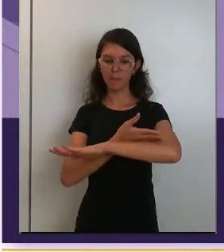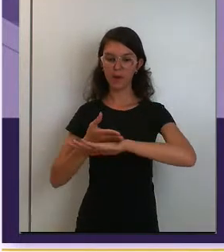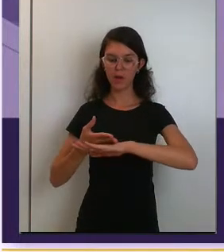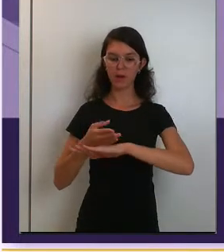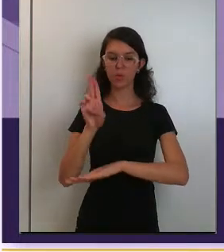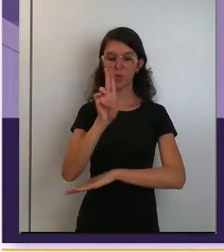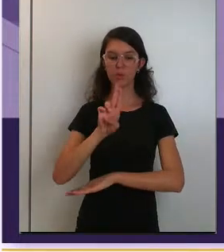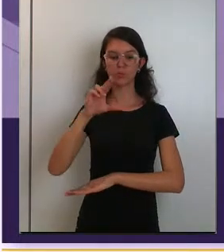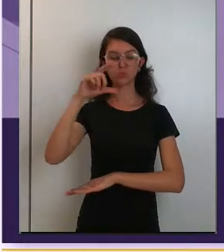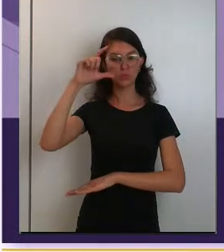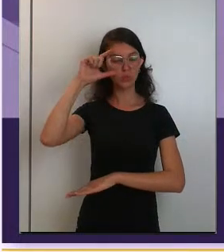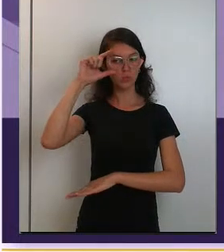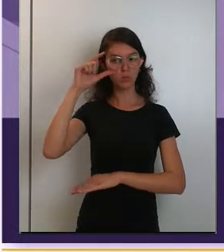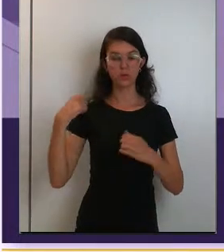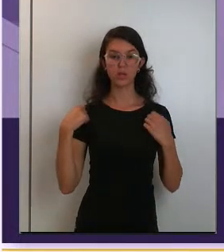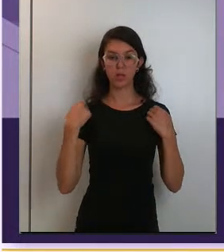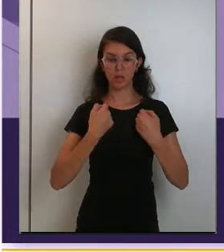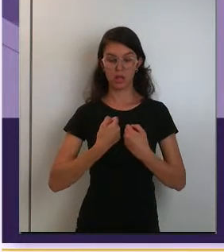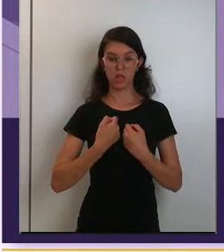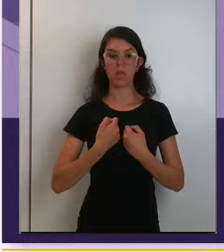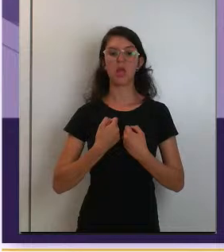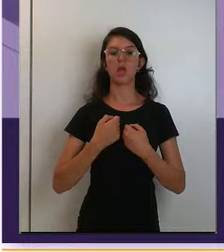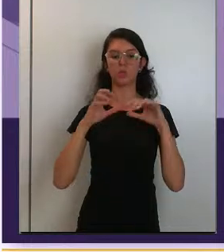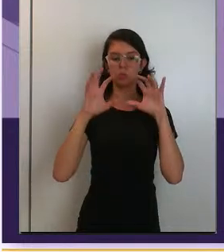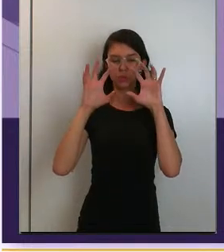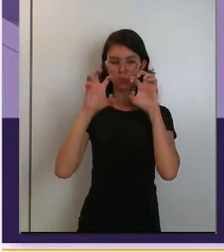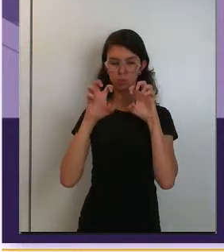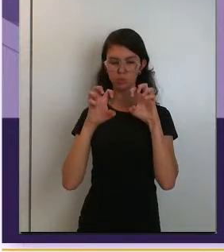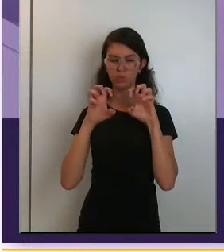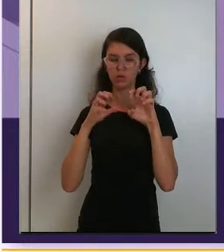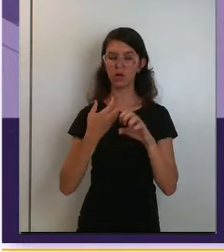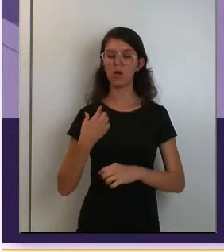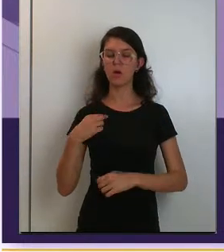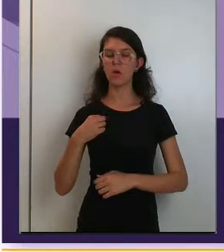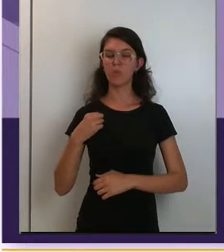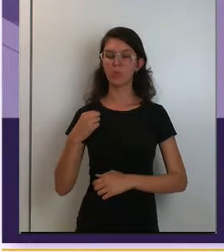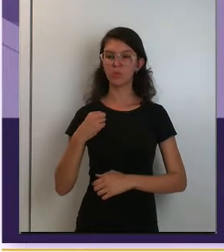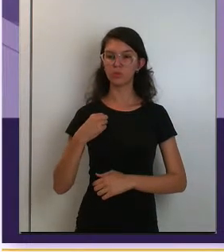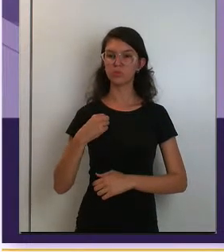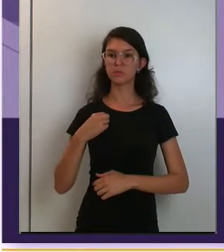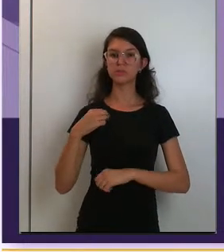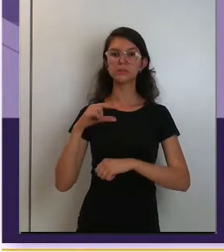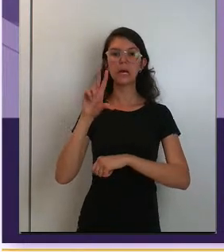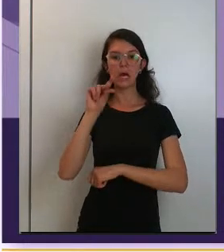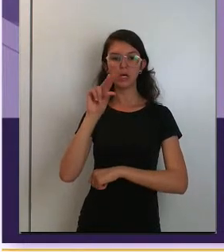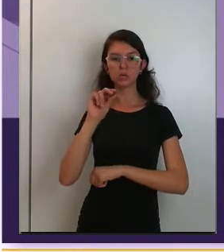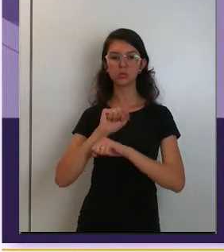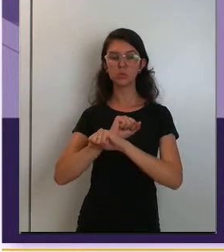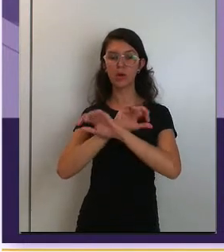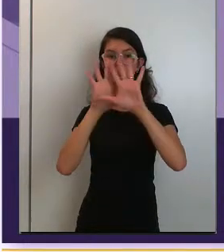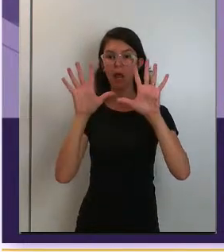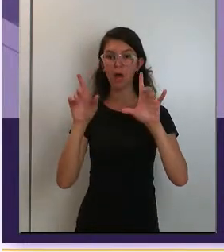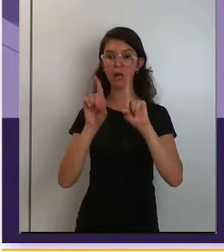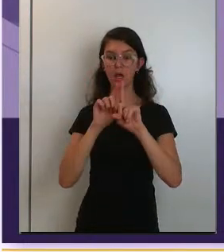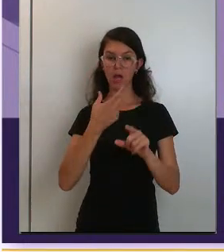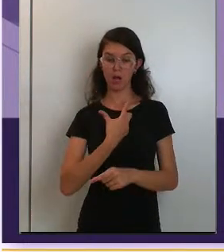terno escuro, camisa azul clara, gravata escura também.